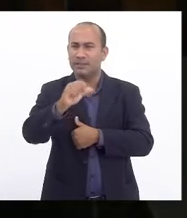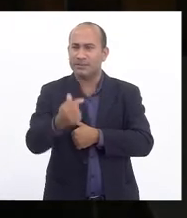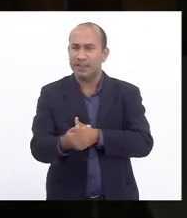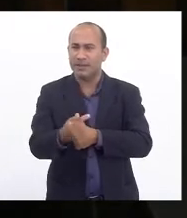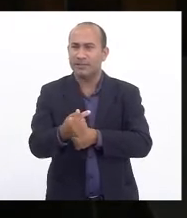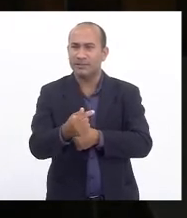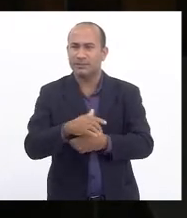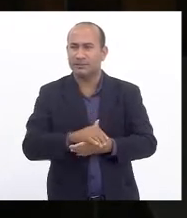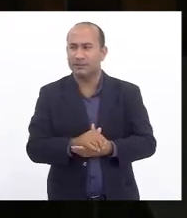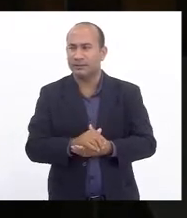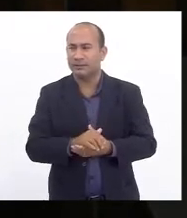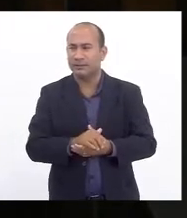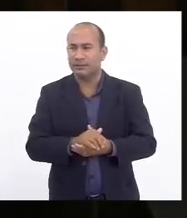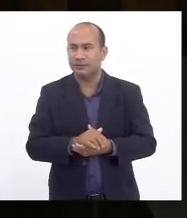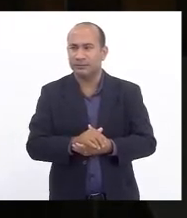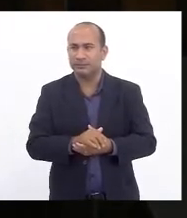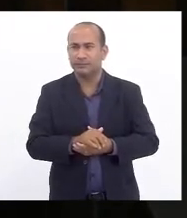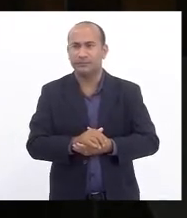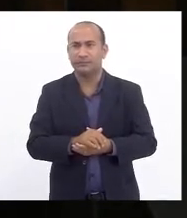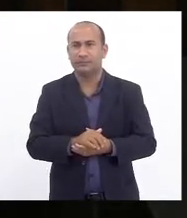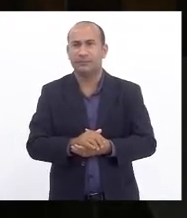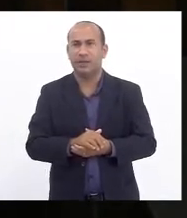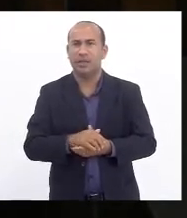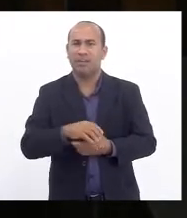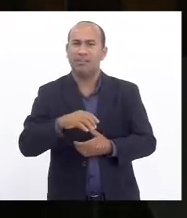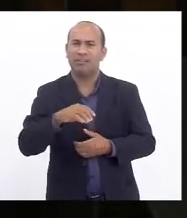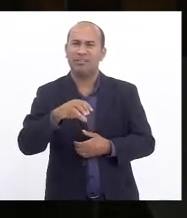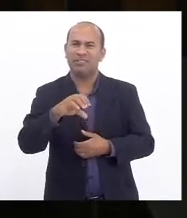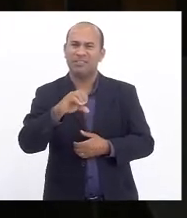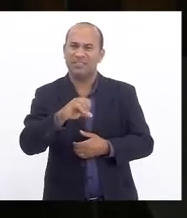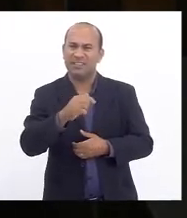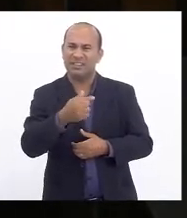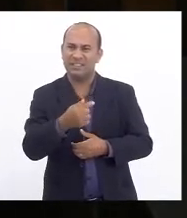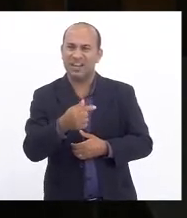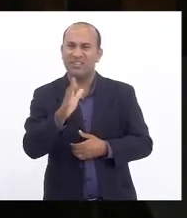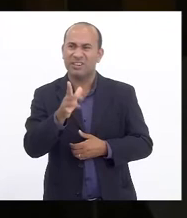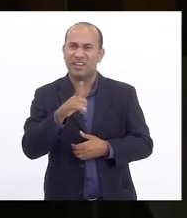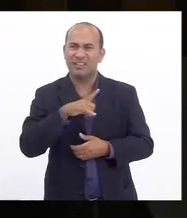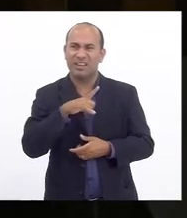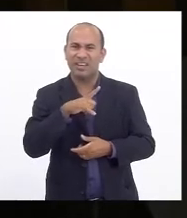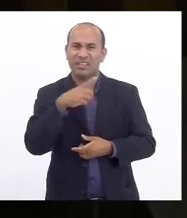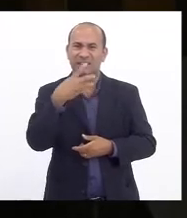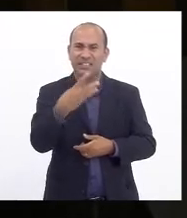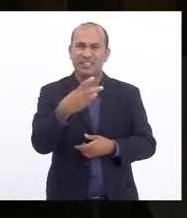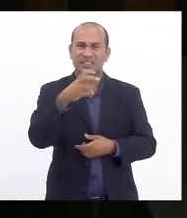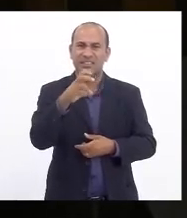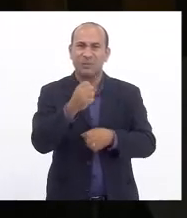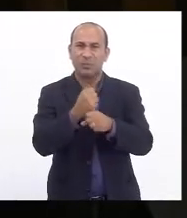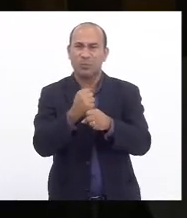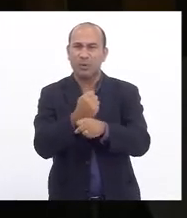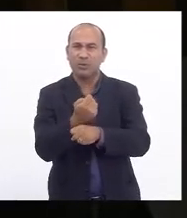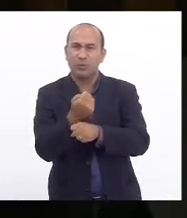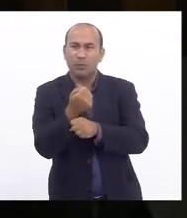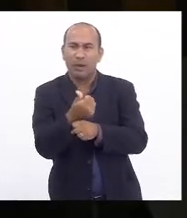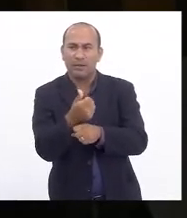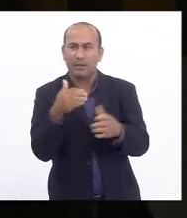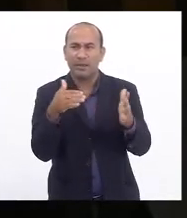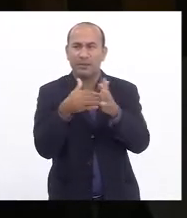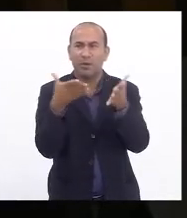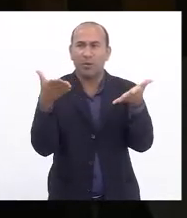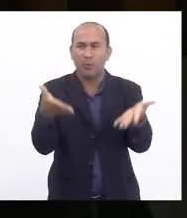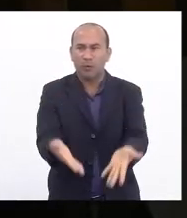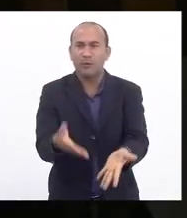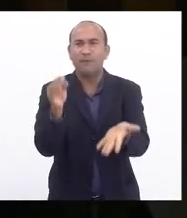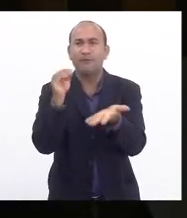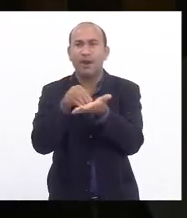aberto 87 das e duto portanto 97 já tem 35 anos quase e até hoje